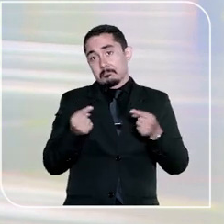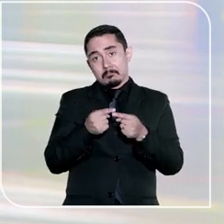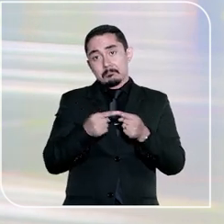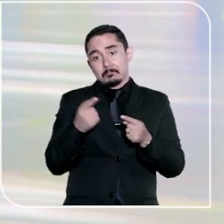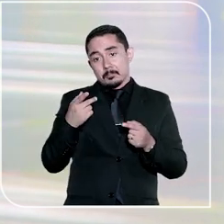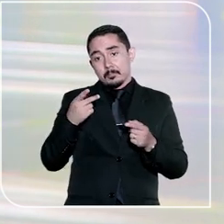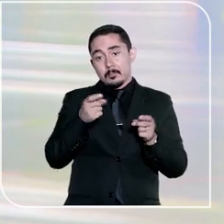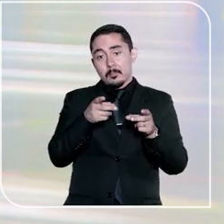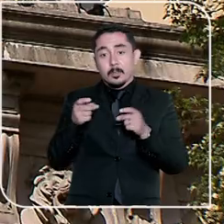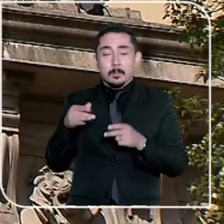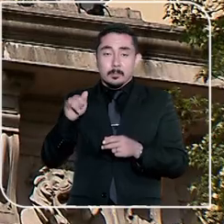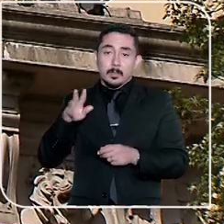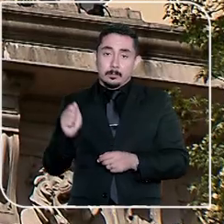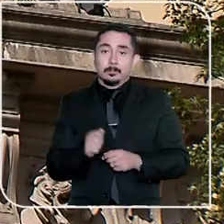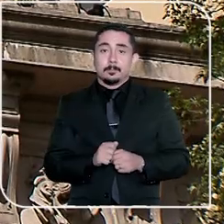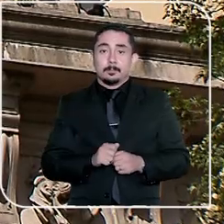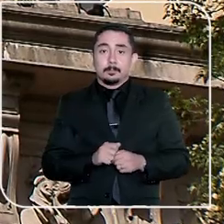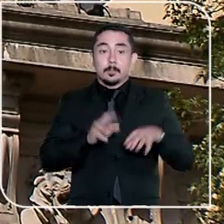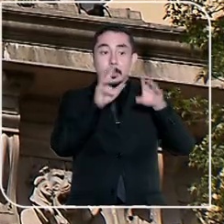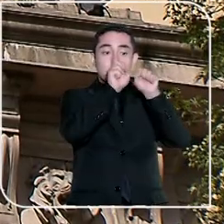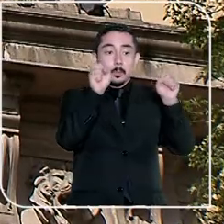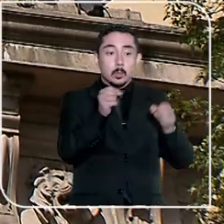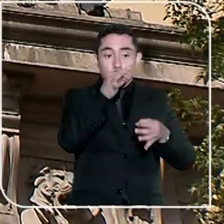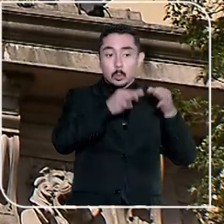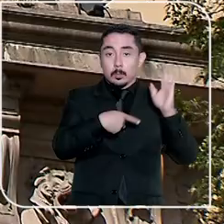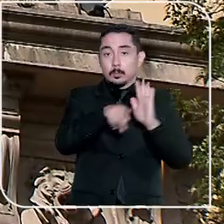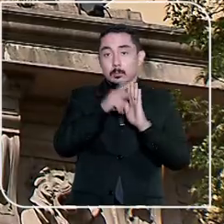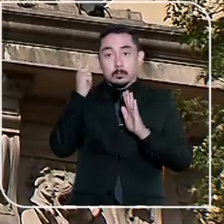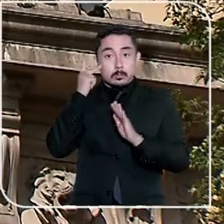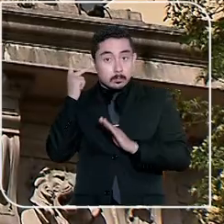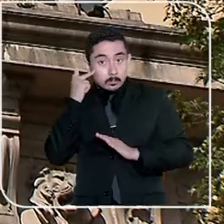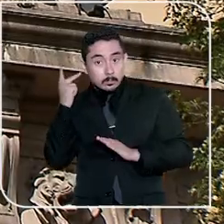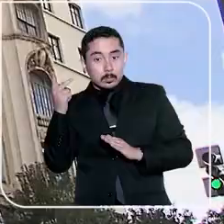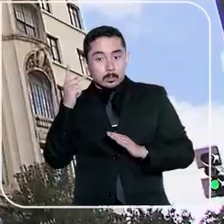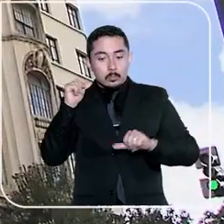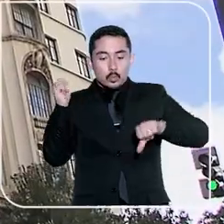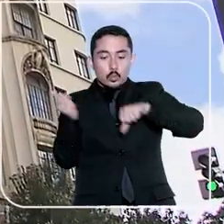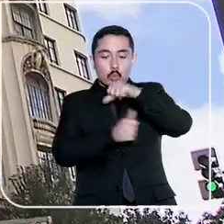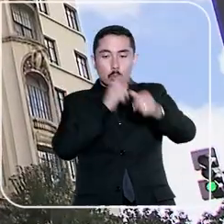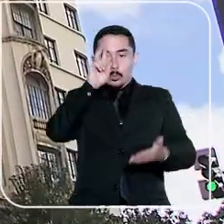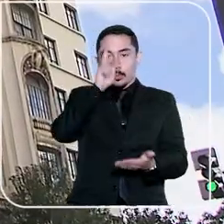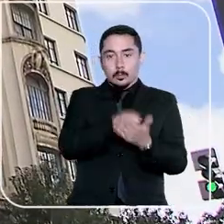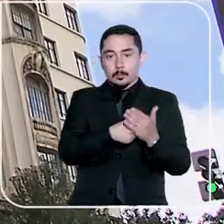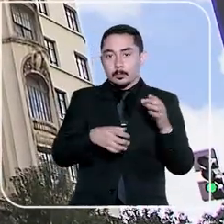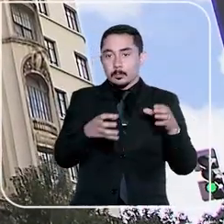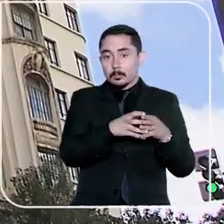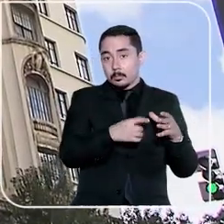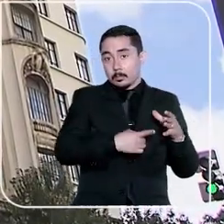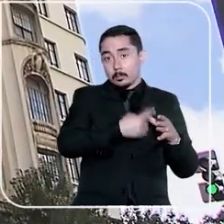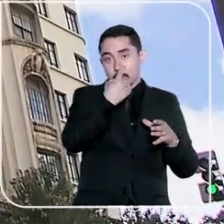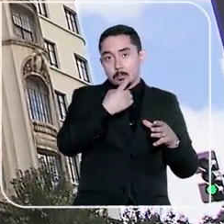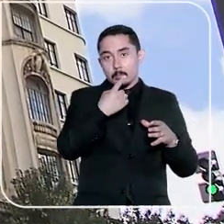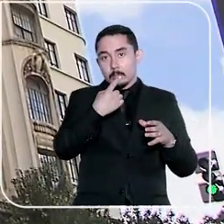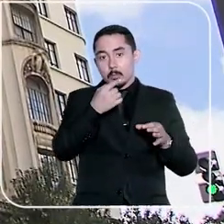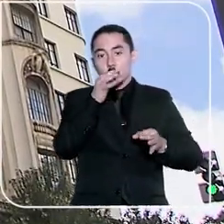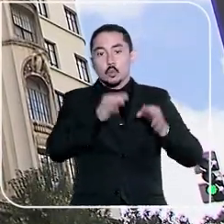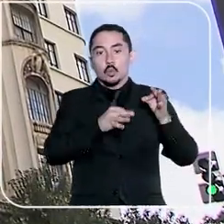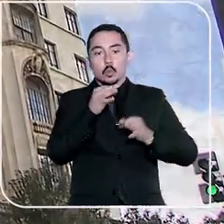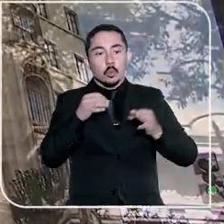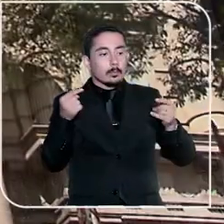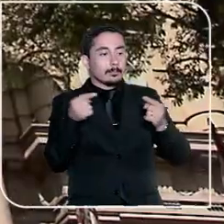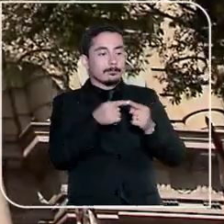com o uso das milhas o Tribunal de Justiça de São Paulo reformou decisão de primeira instância e julgou improcedente a